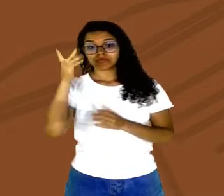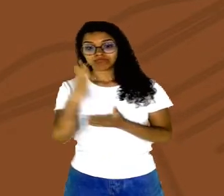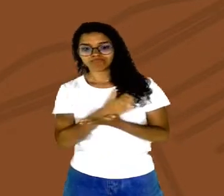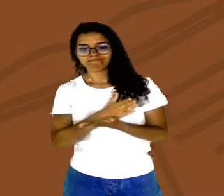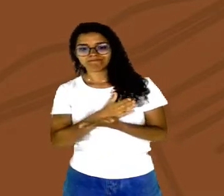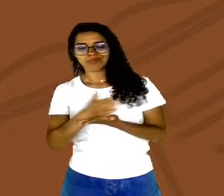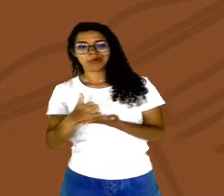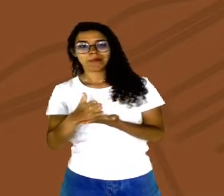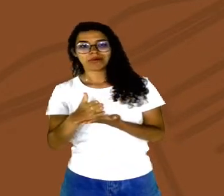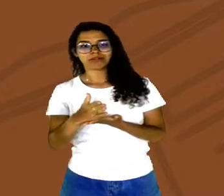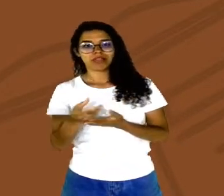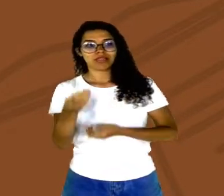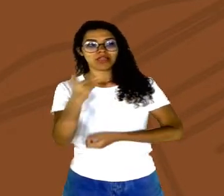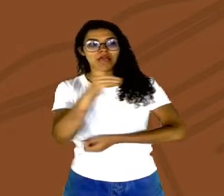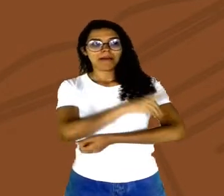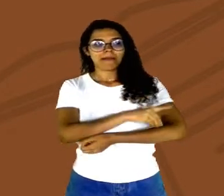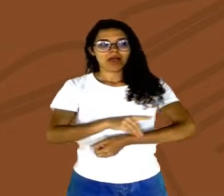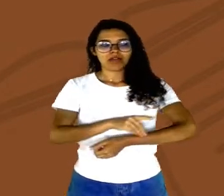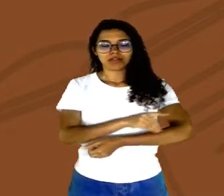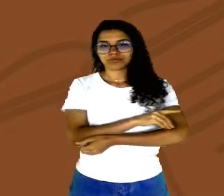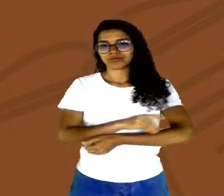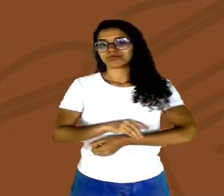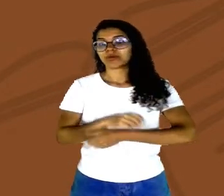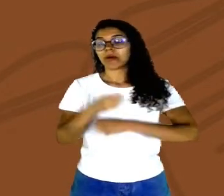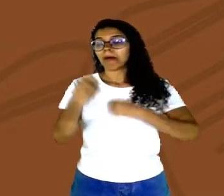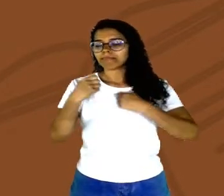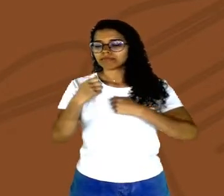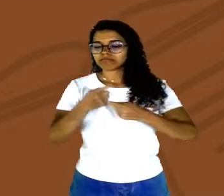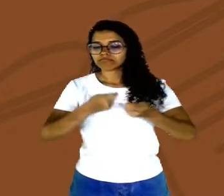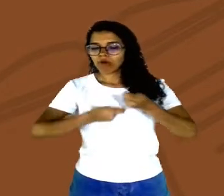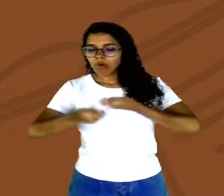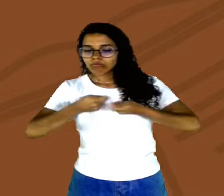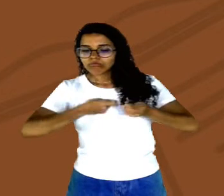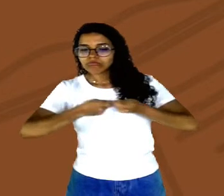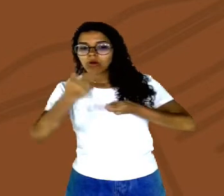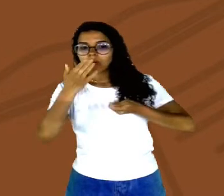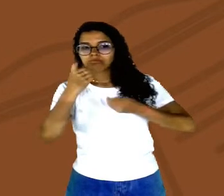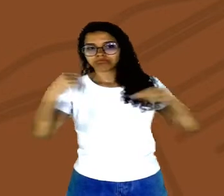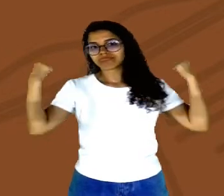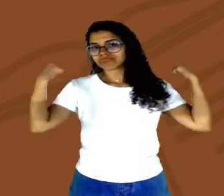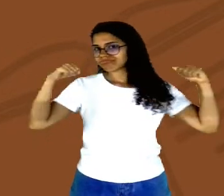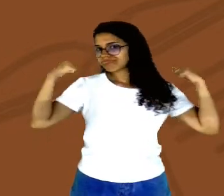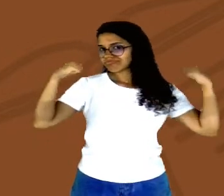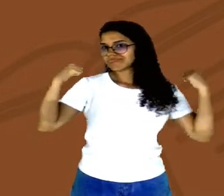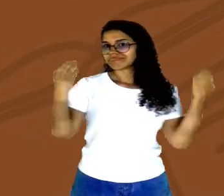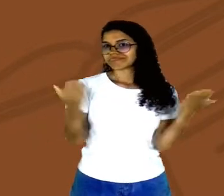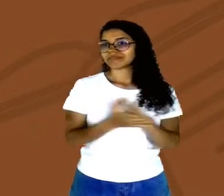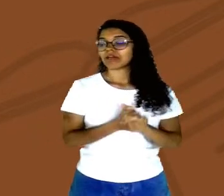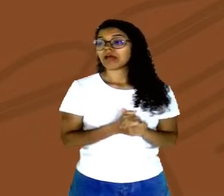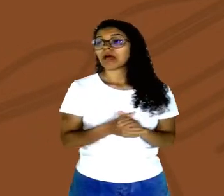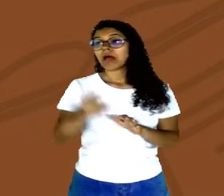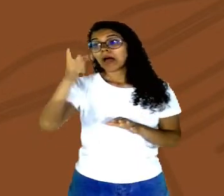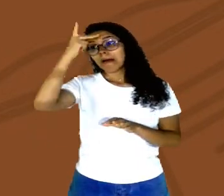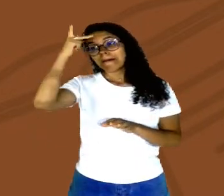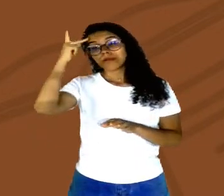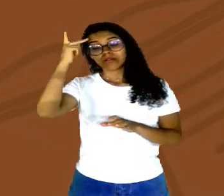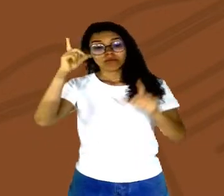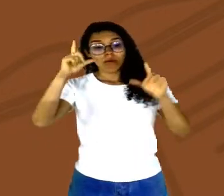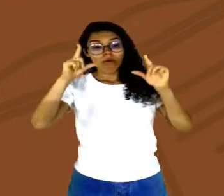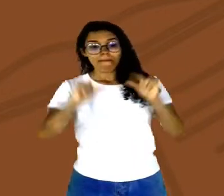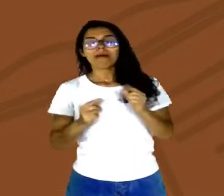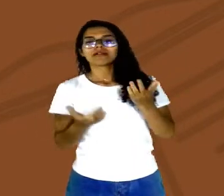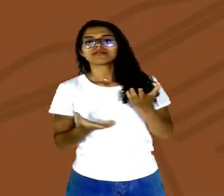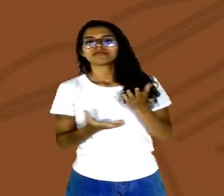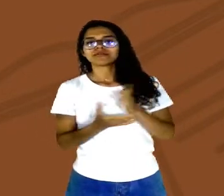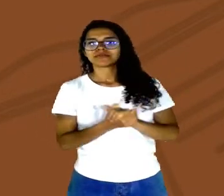Então precisa aí controlar a sua alimentação, fazer atividade física, etc. Tem pessoas que diminuem completamente.